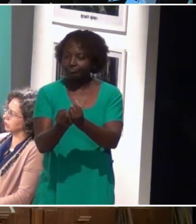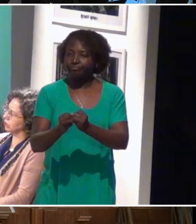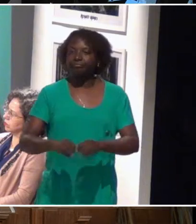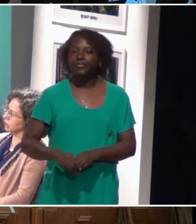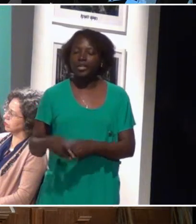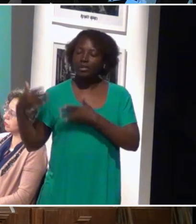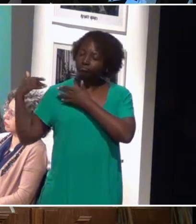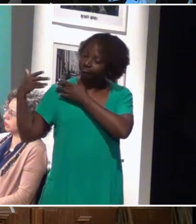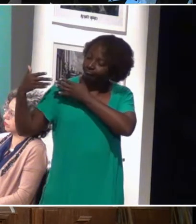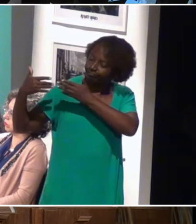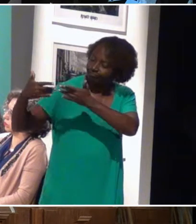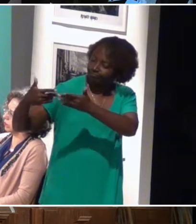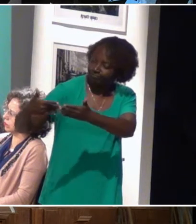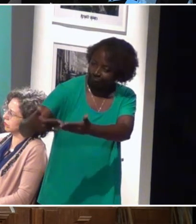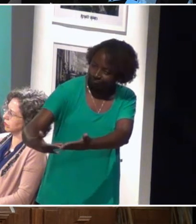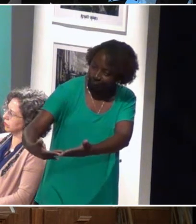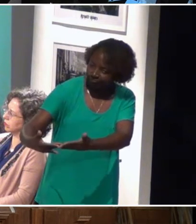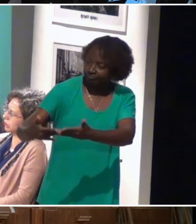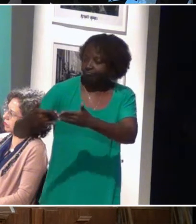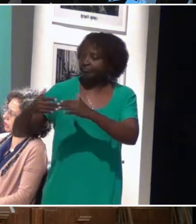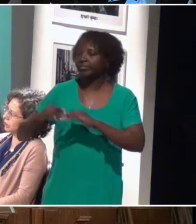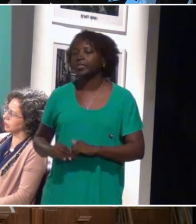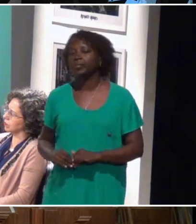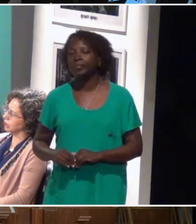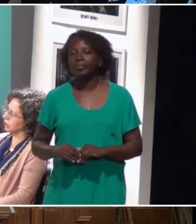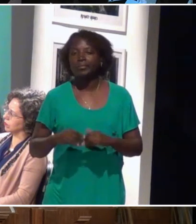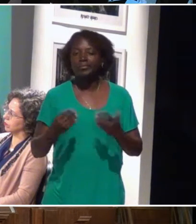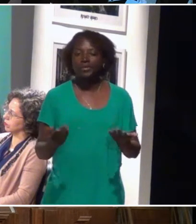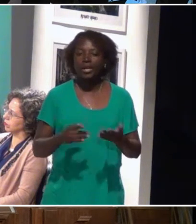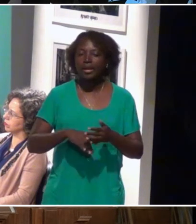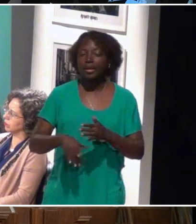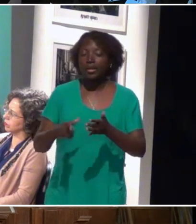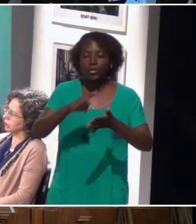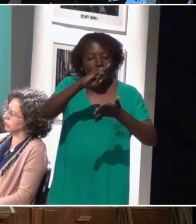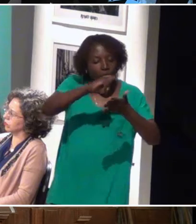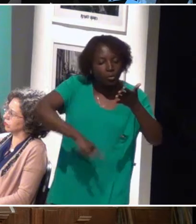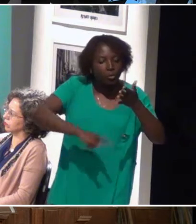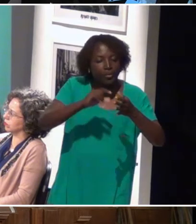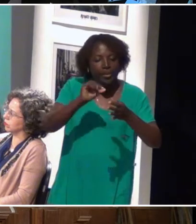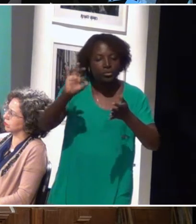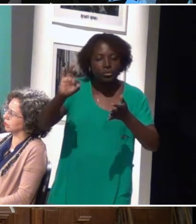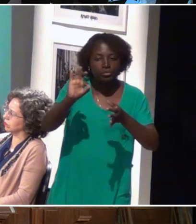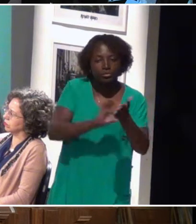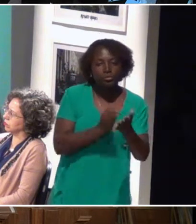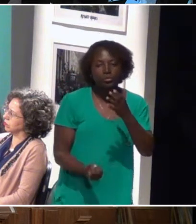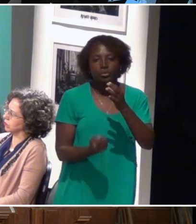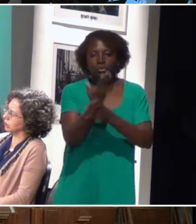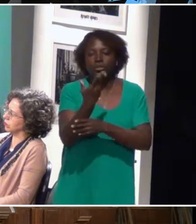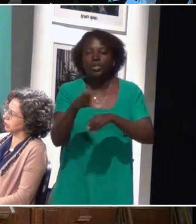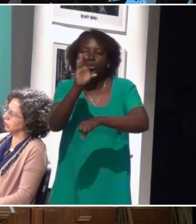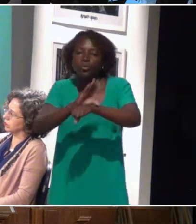A trajetória, a nossa inauguração institucionalização, enquanto documento, foi em 2005, com os núcleos de